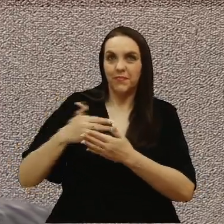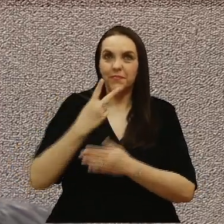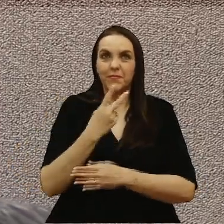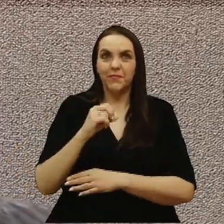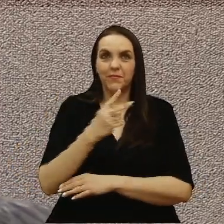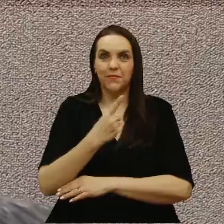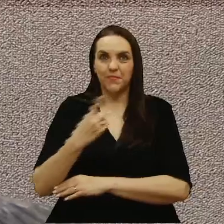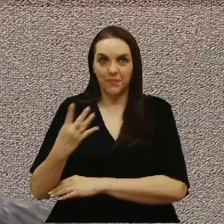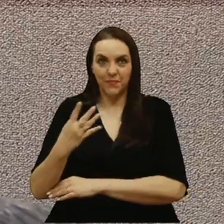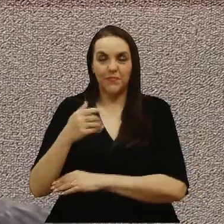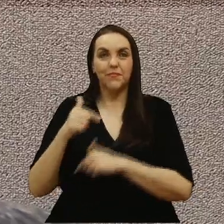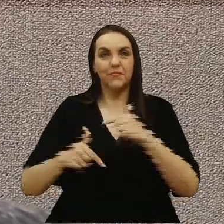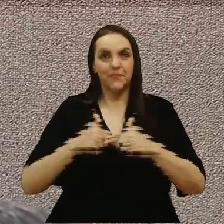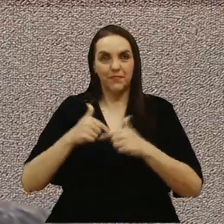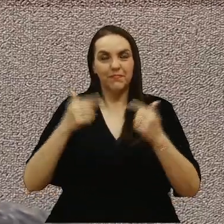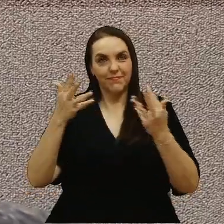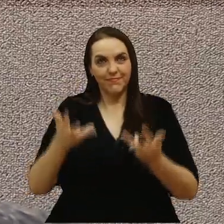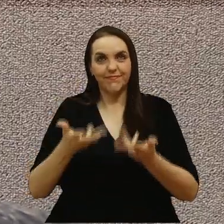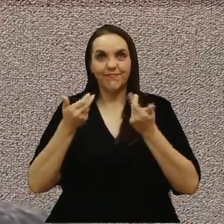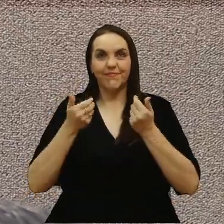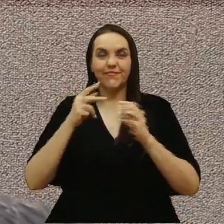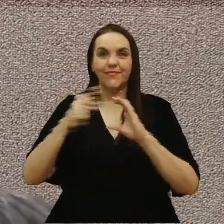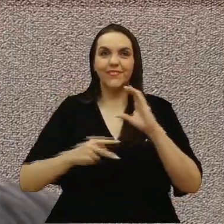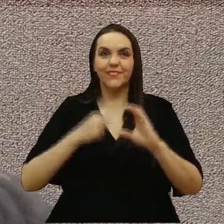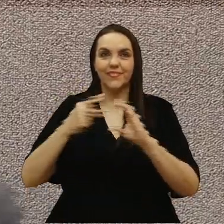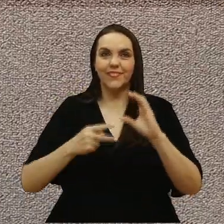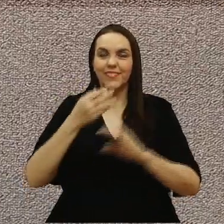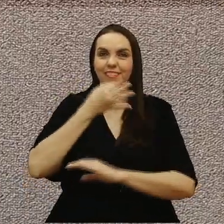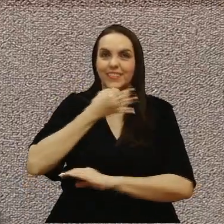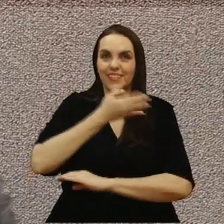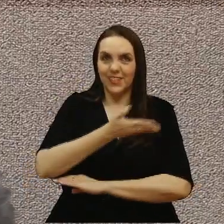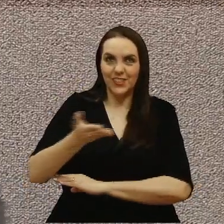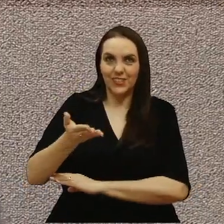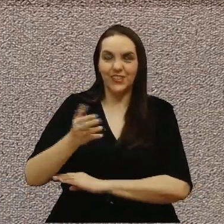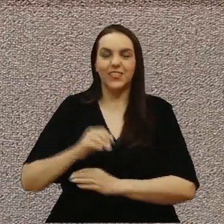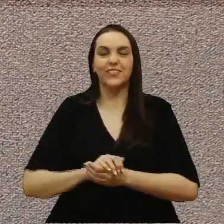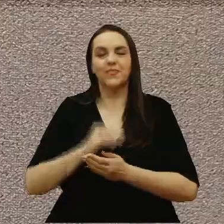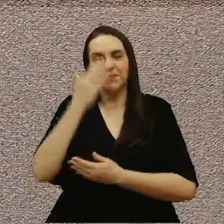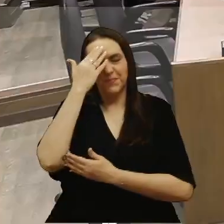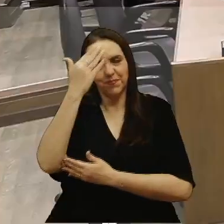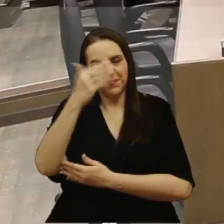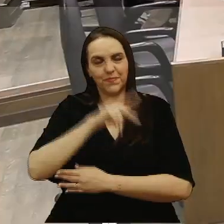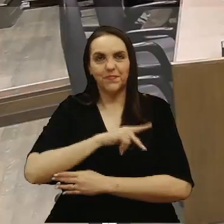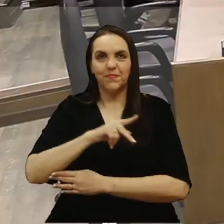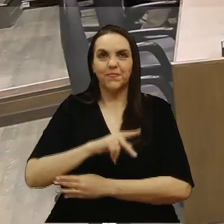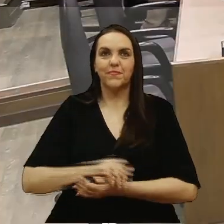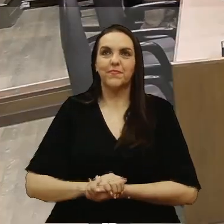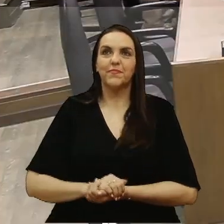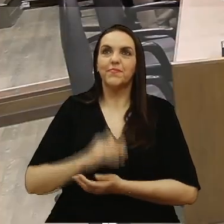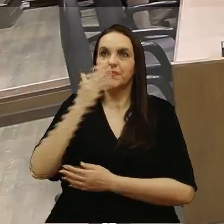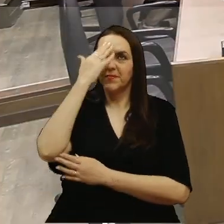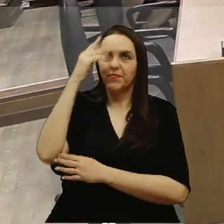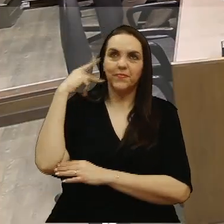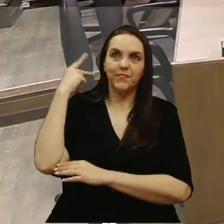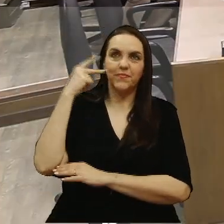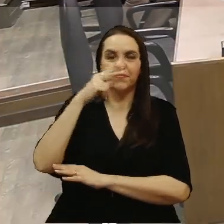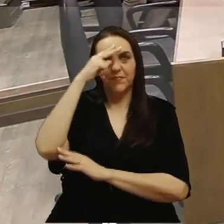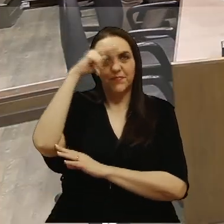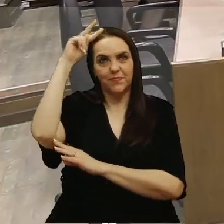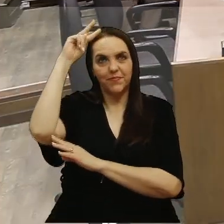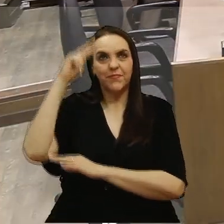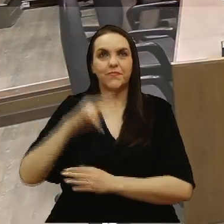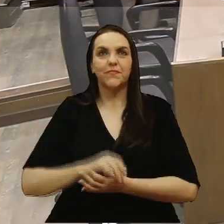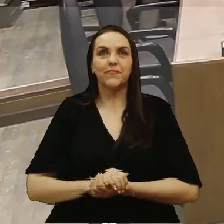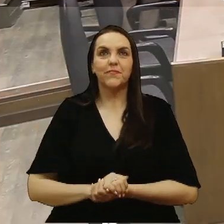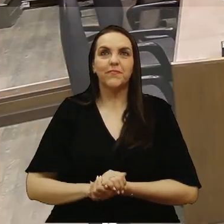presta serviço aqui com excelência à Câmara de Vereadores de Caxias do Sul. Era isso, senhor presidente. Muito obrigado. O vereador Edson da